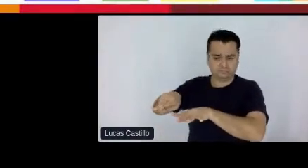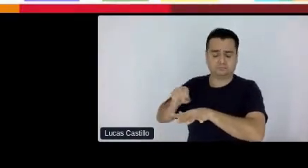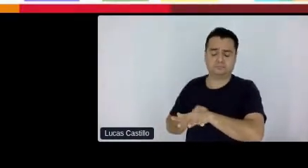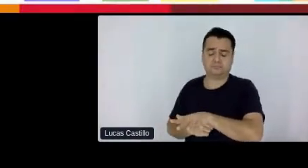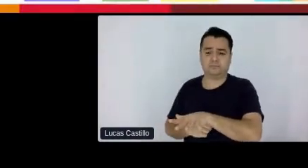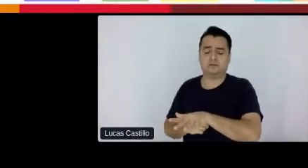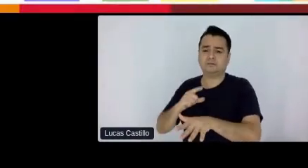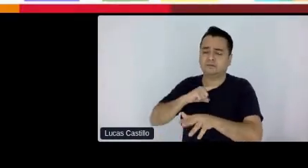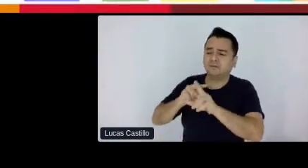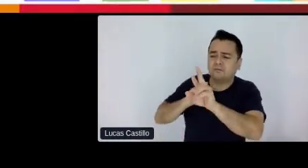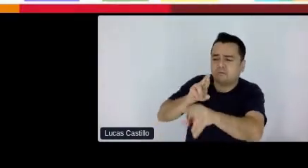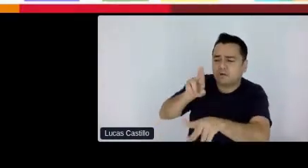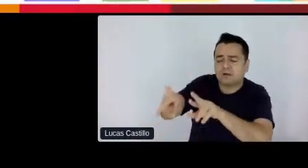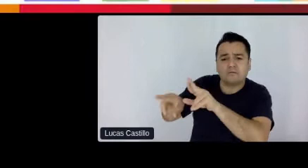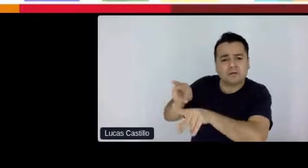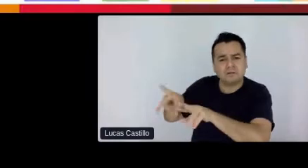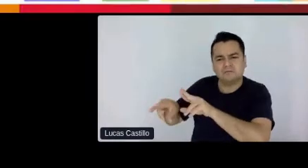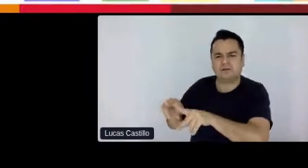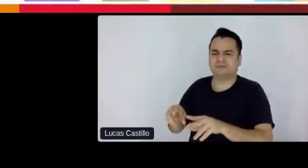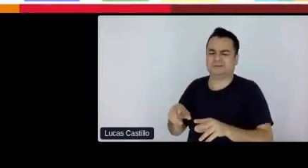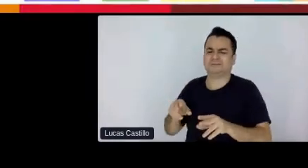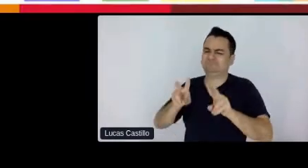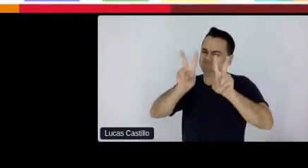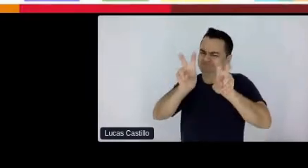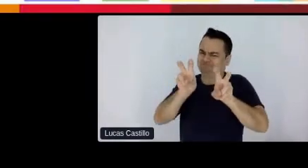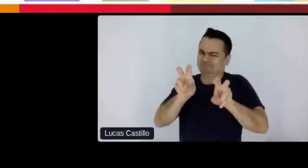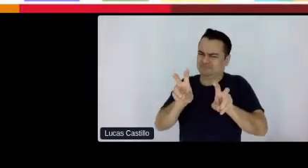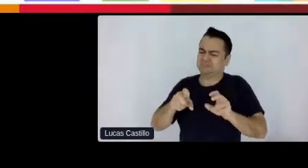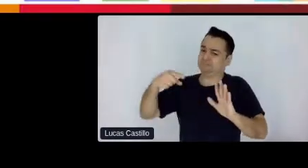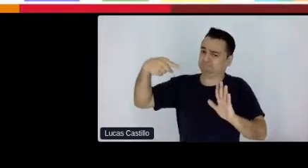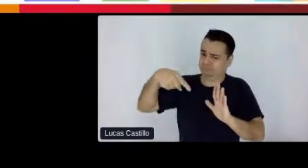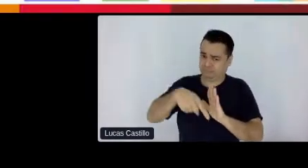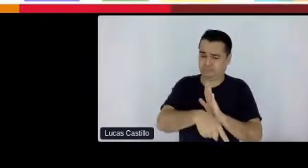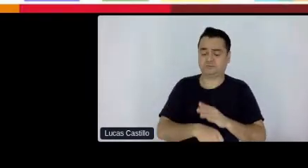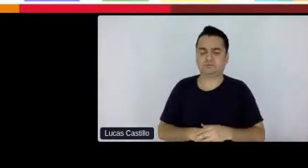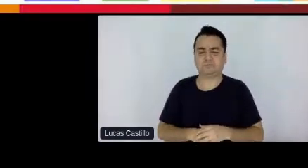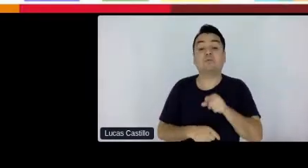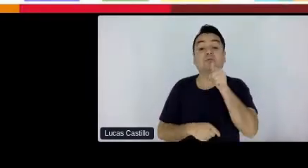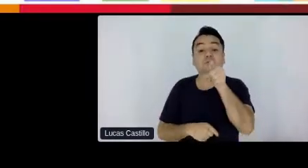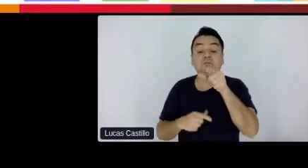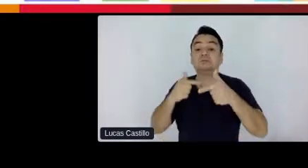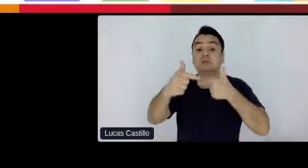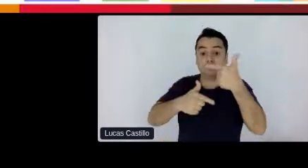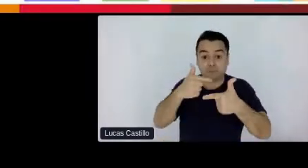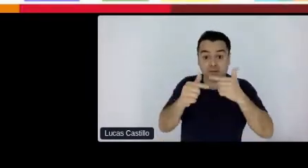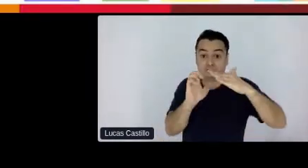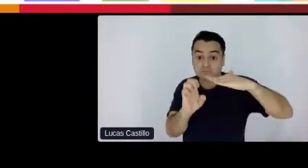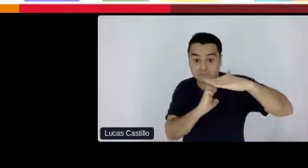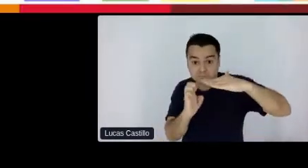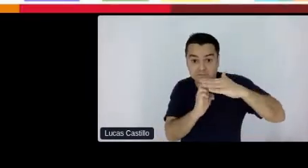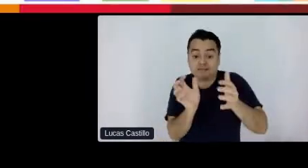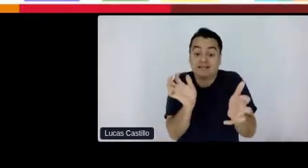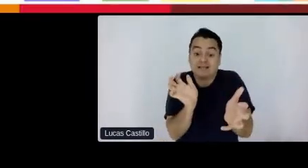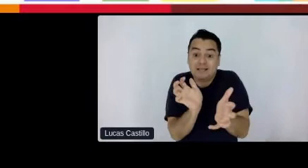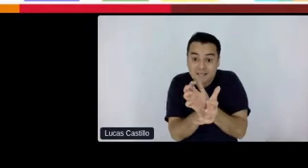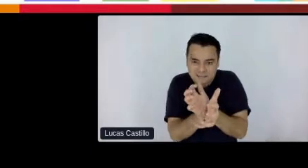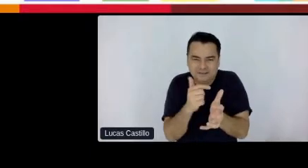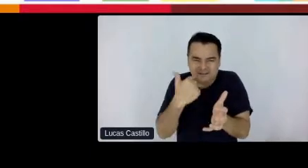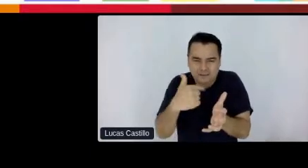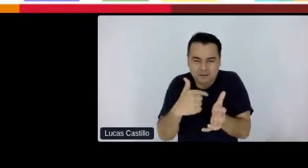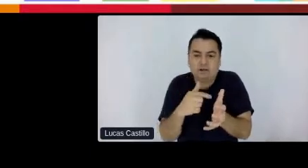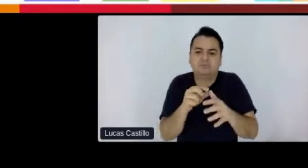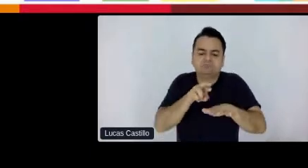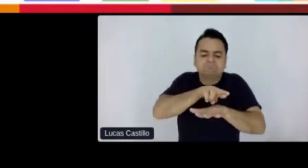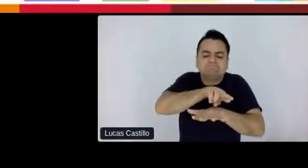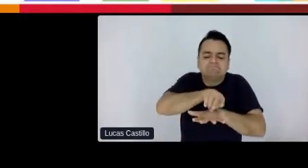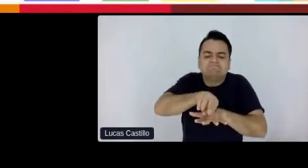inúmeros aspectos que esse conceito ele pode abranger. Uma equipe diversa, com pessoas de diferentes perfis e histórias de vida,